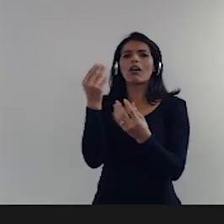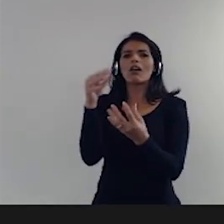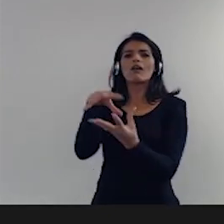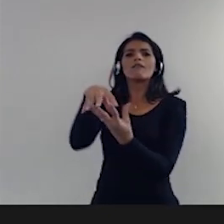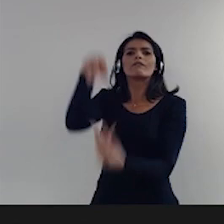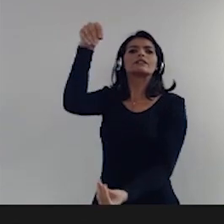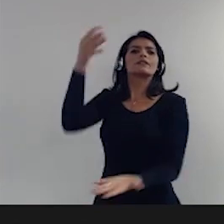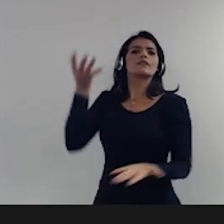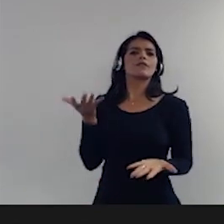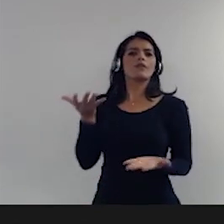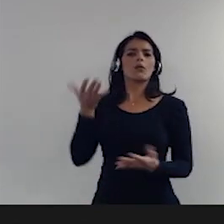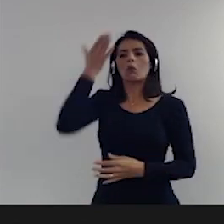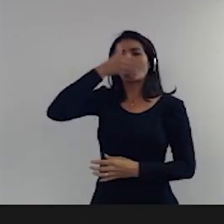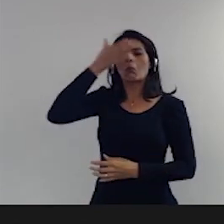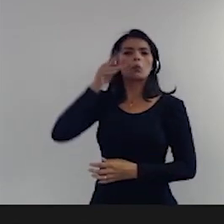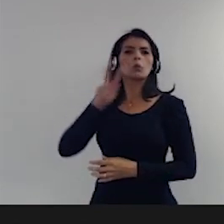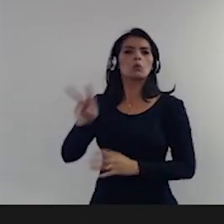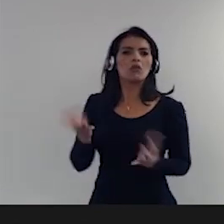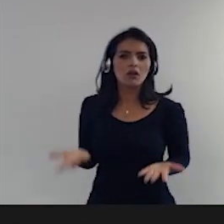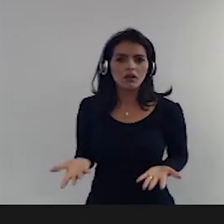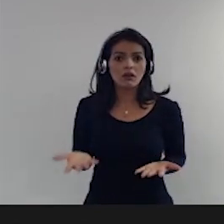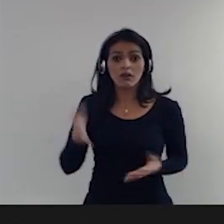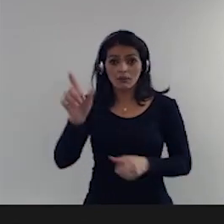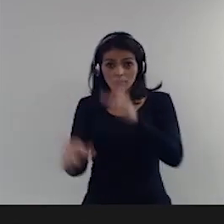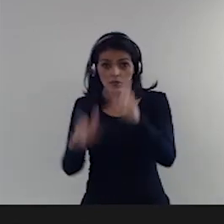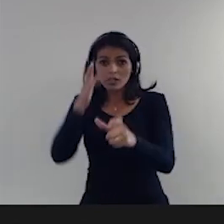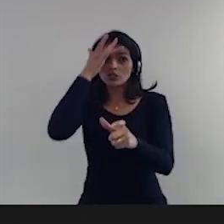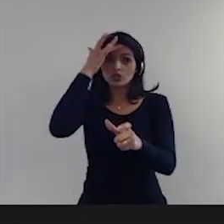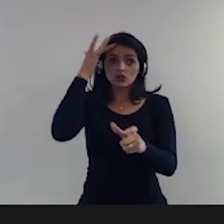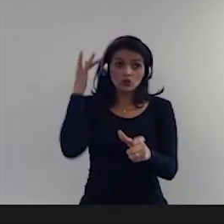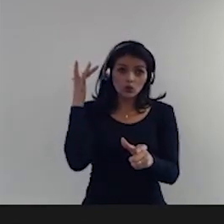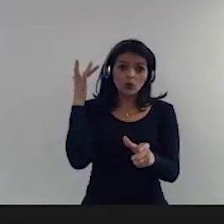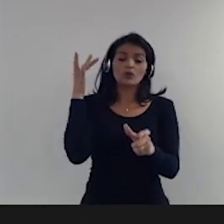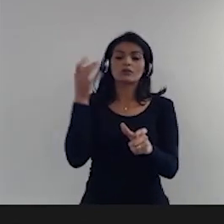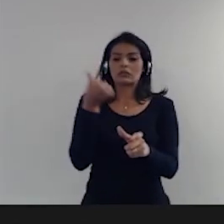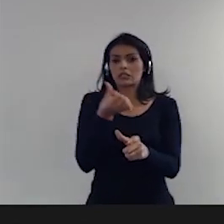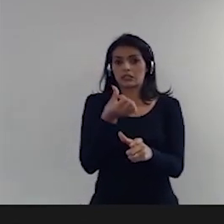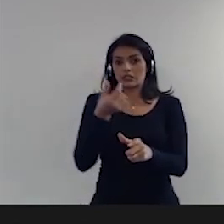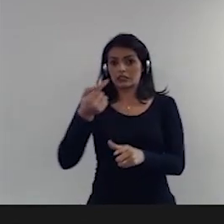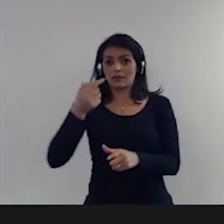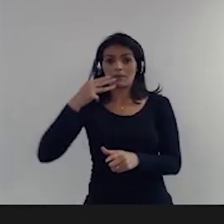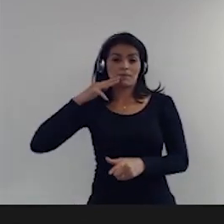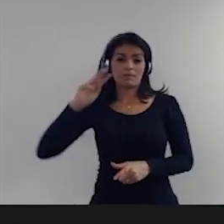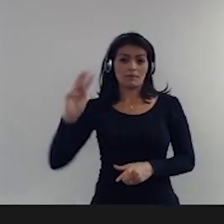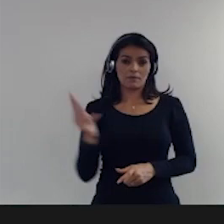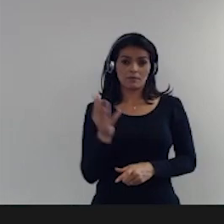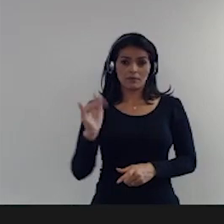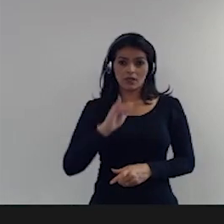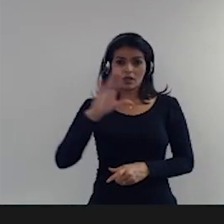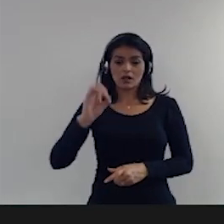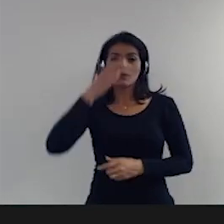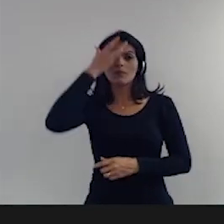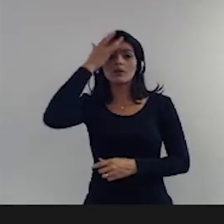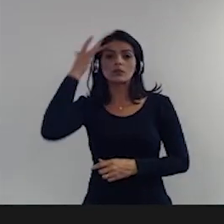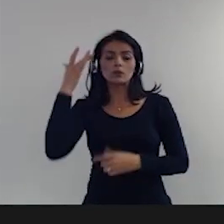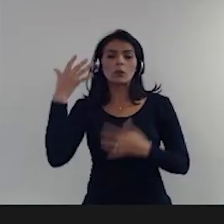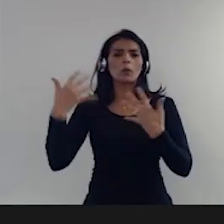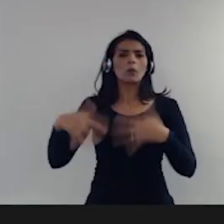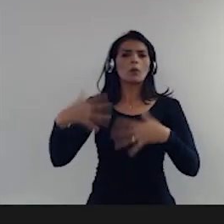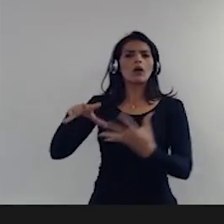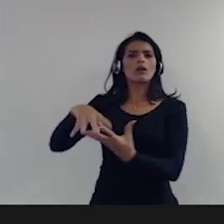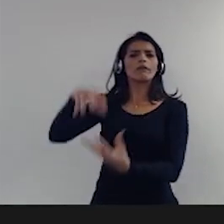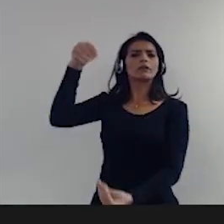pessoas invisíveis dentro da sociedade. Eram pessoas, 67 milhões de pessoas que foram